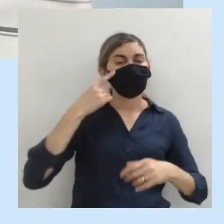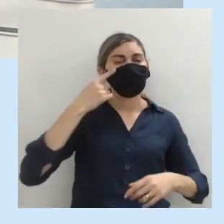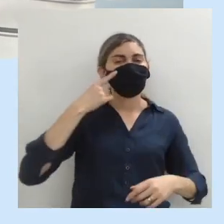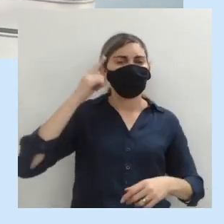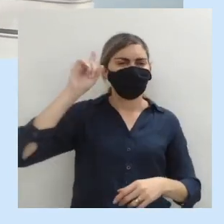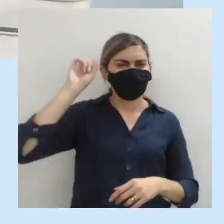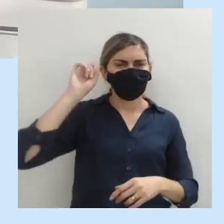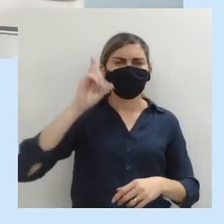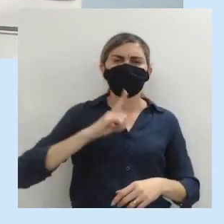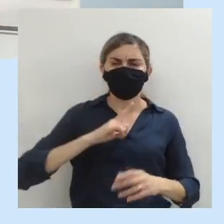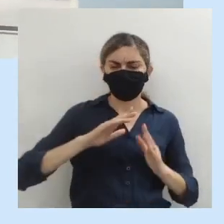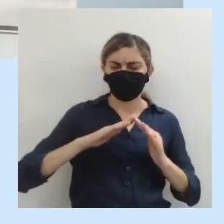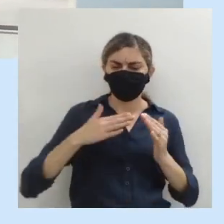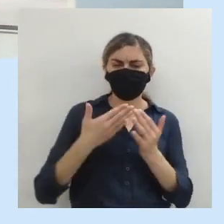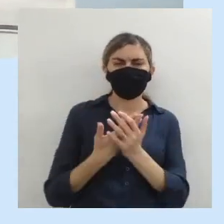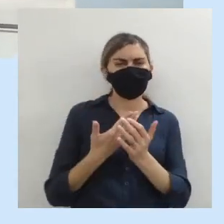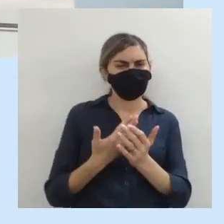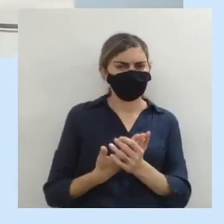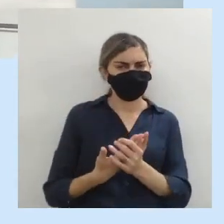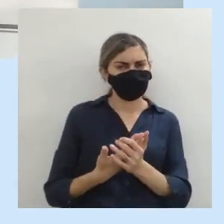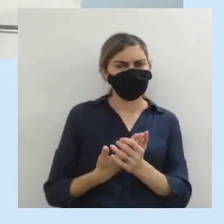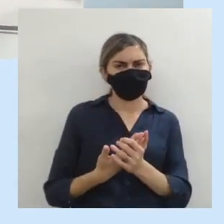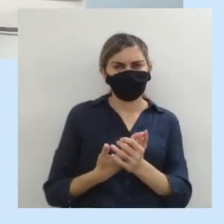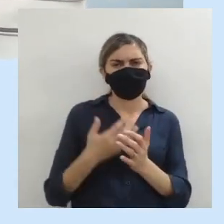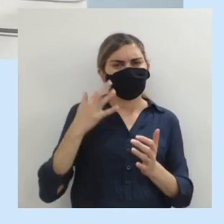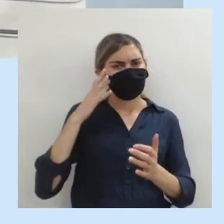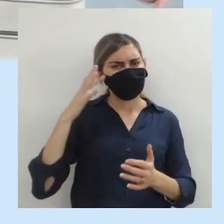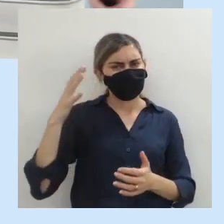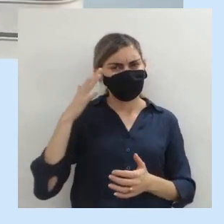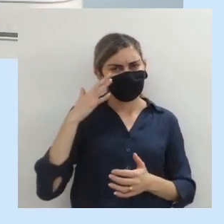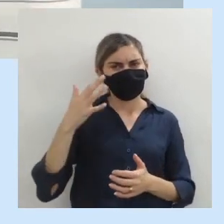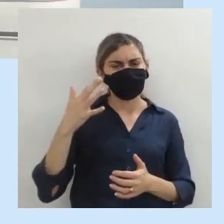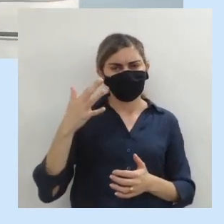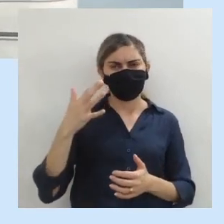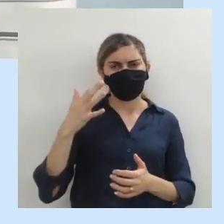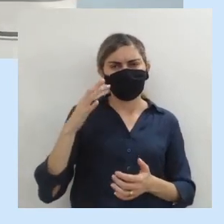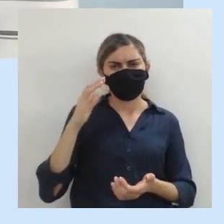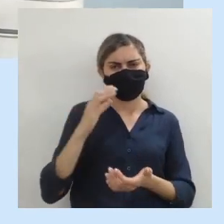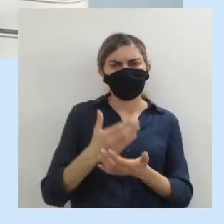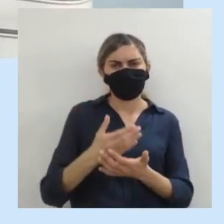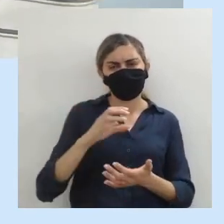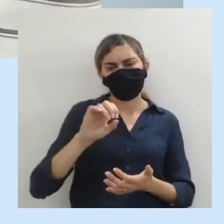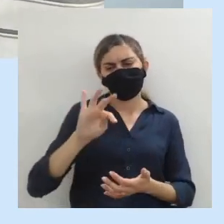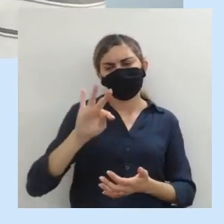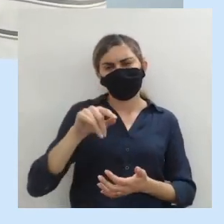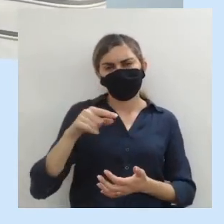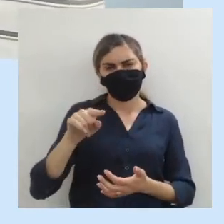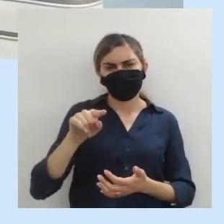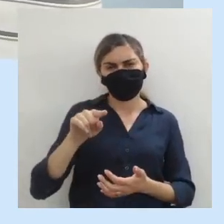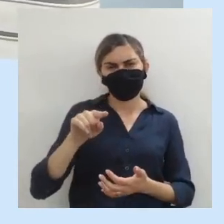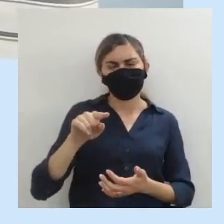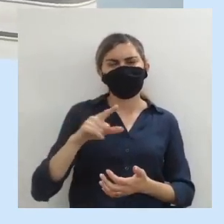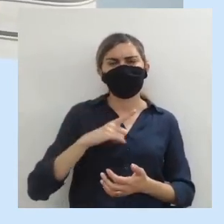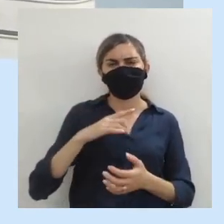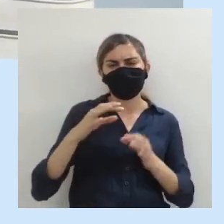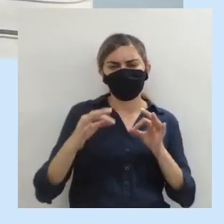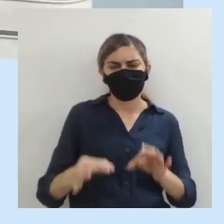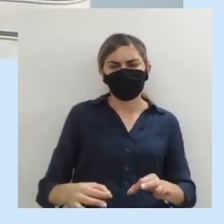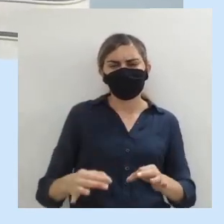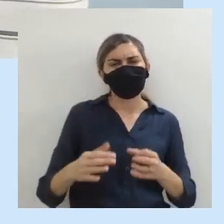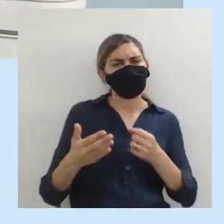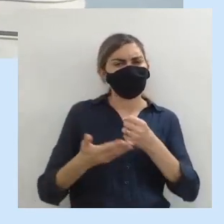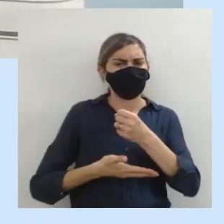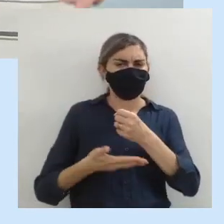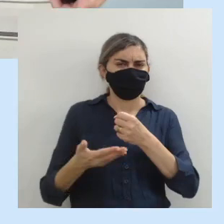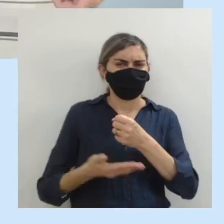nós temos o quê? Escolástica é uma filosofia de teor cristão, mas lembrar que é justamente o que?